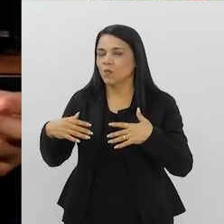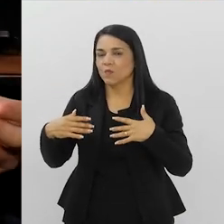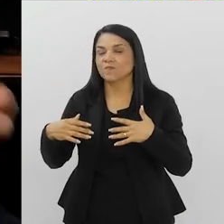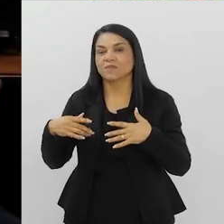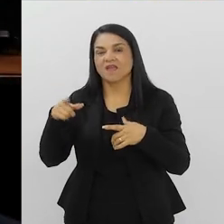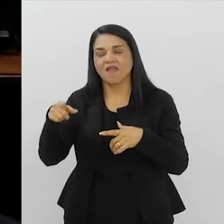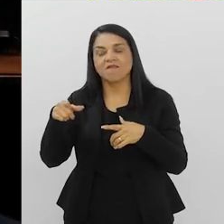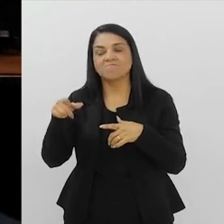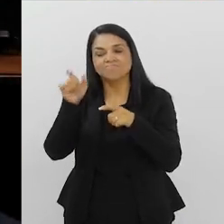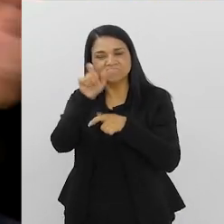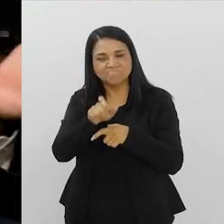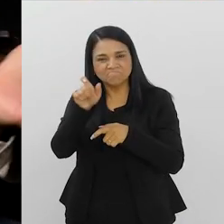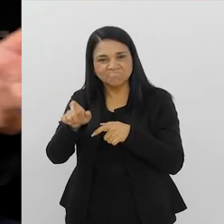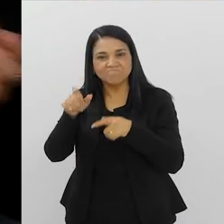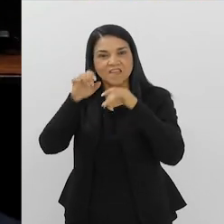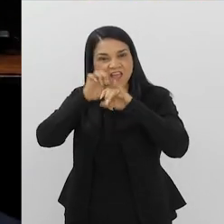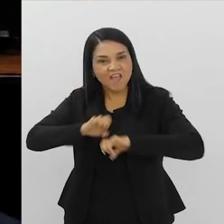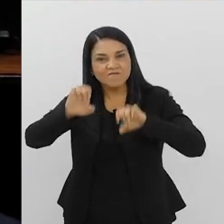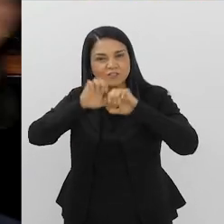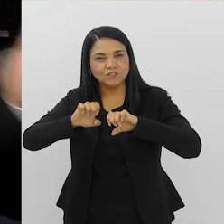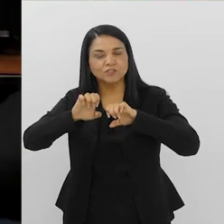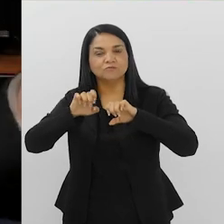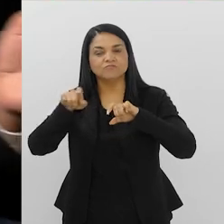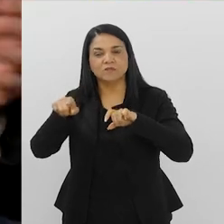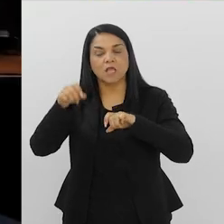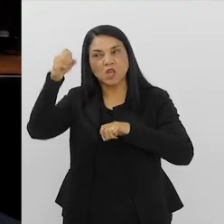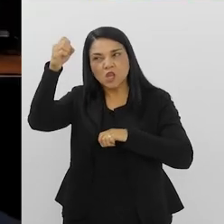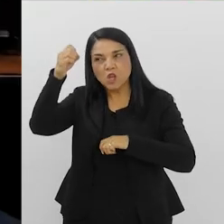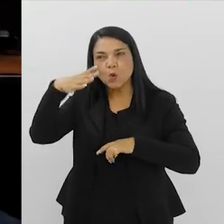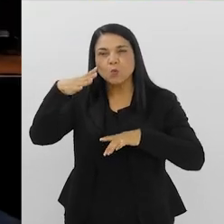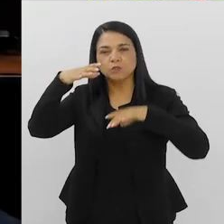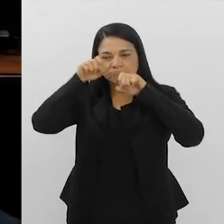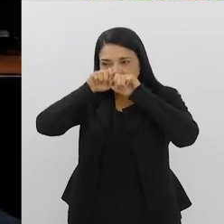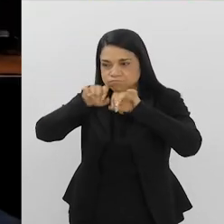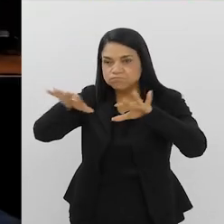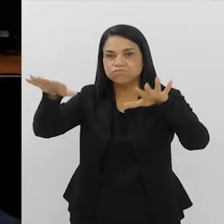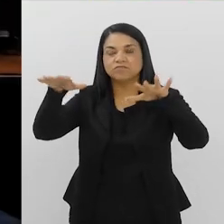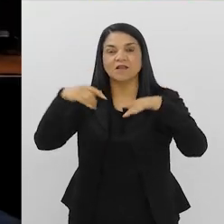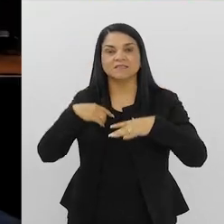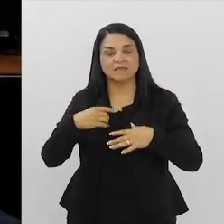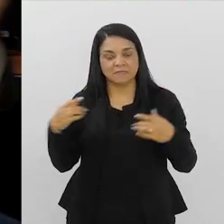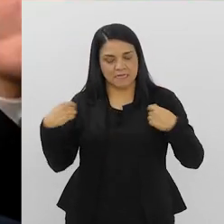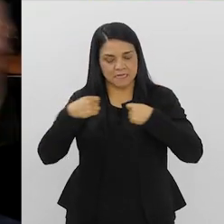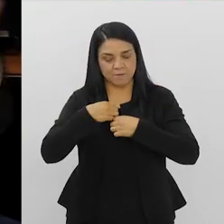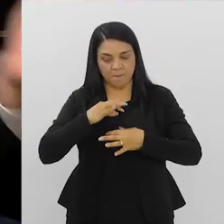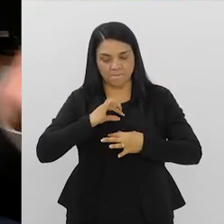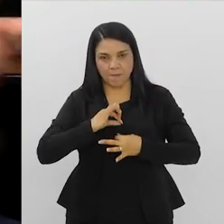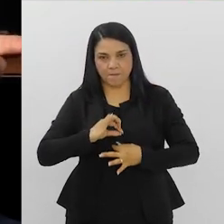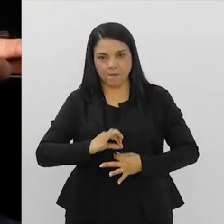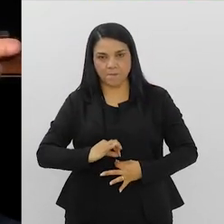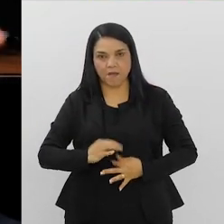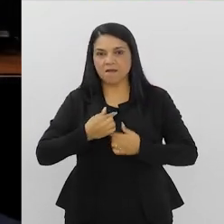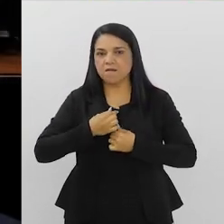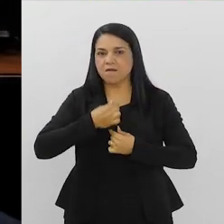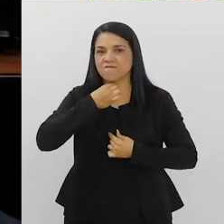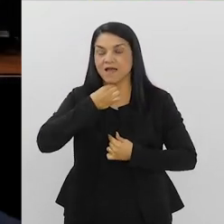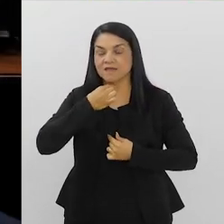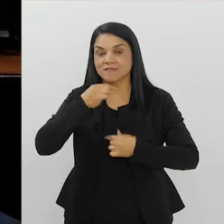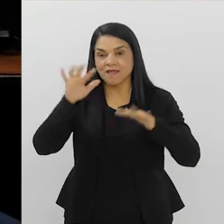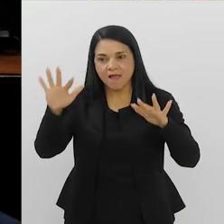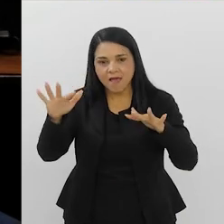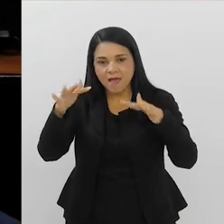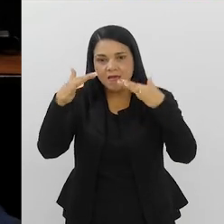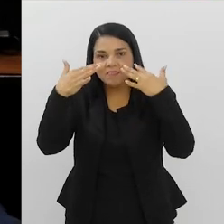lado né A sua vida pessoal deixa um estudo deixa um namoradas deixa um relacionamento com a família para